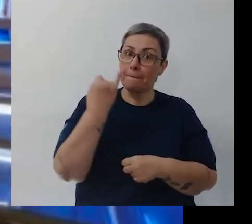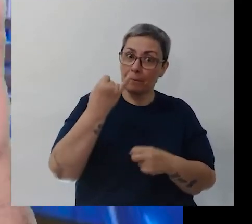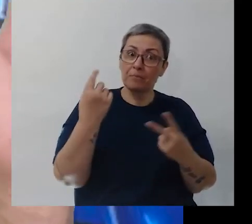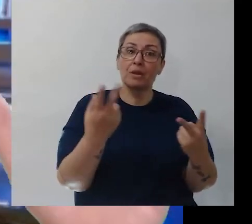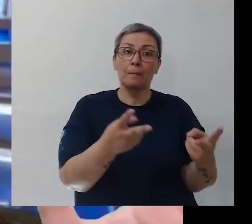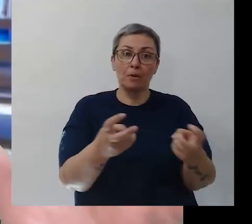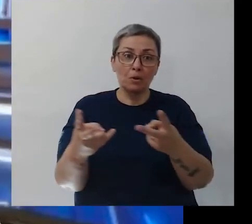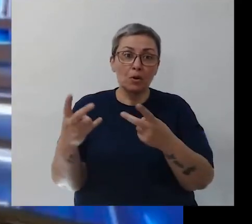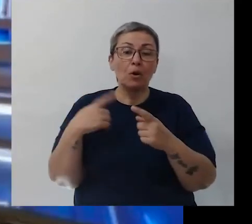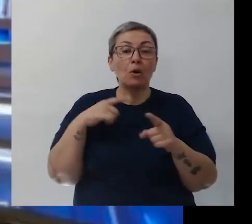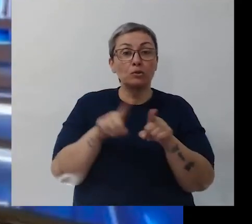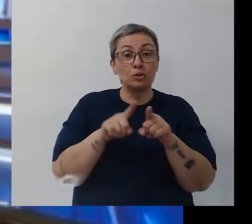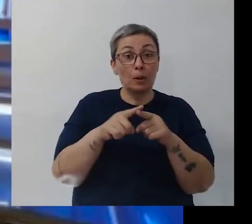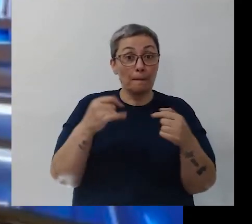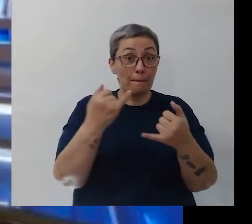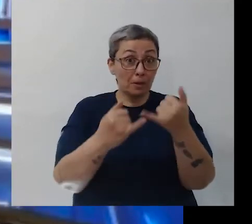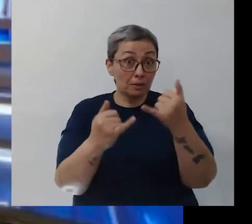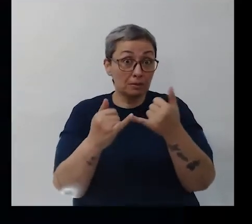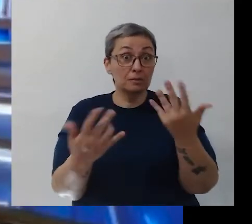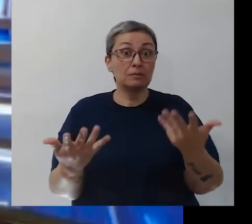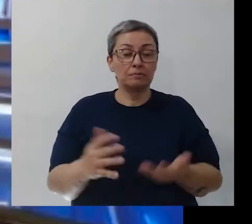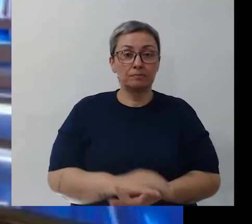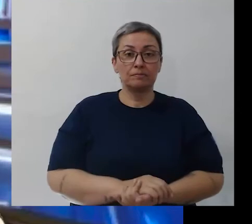perceber se as observações são parecidas, tá?